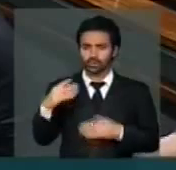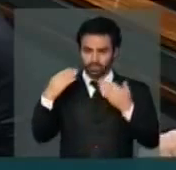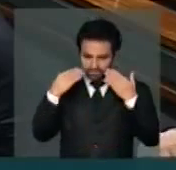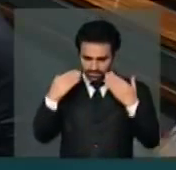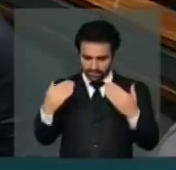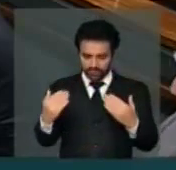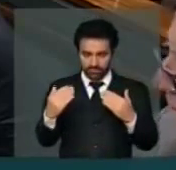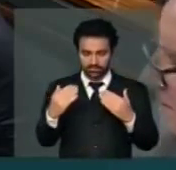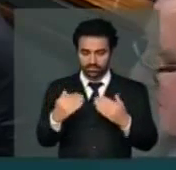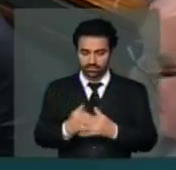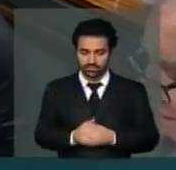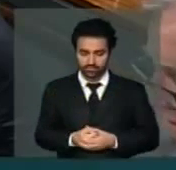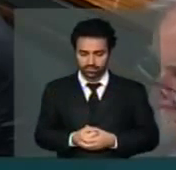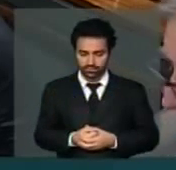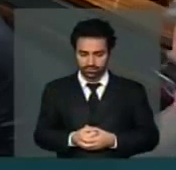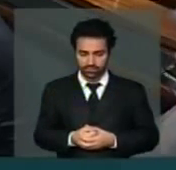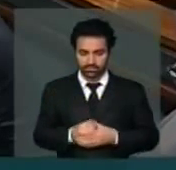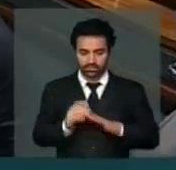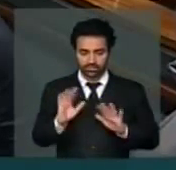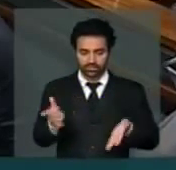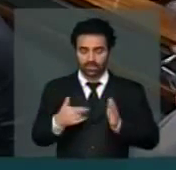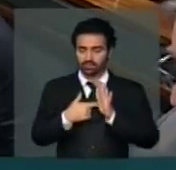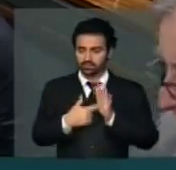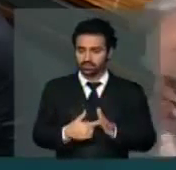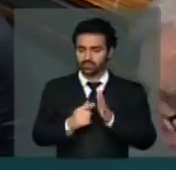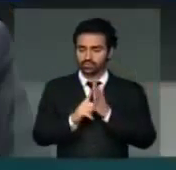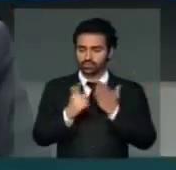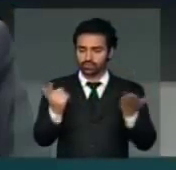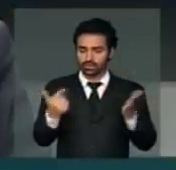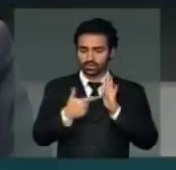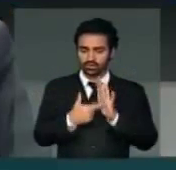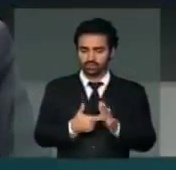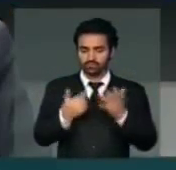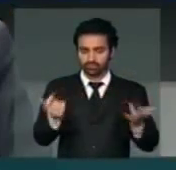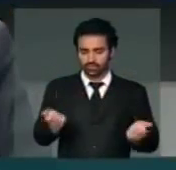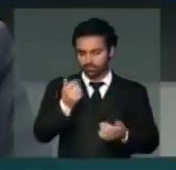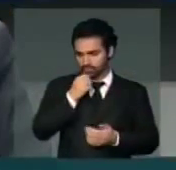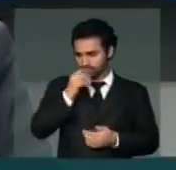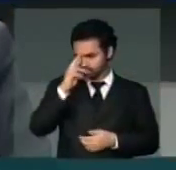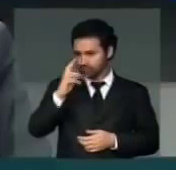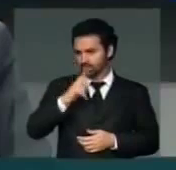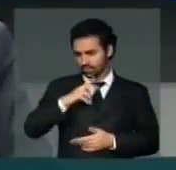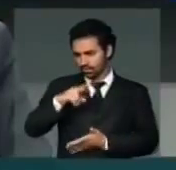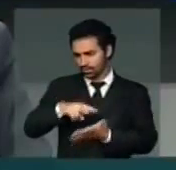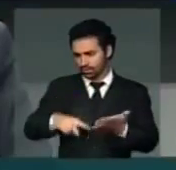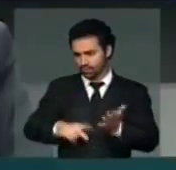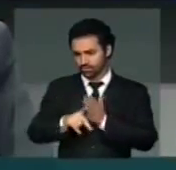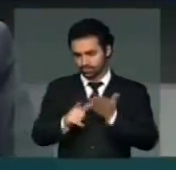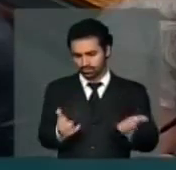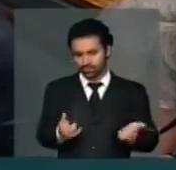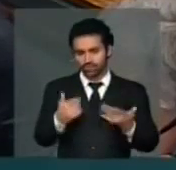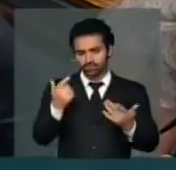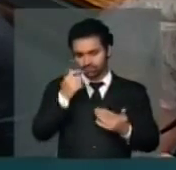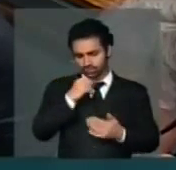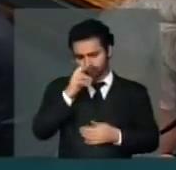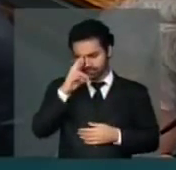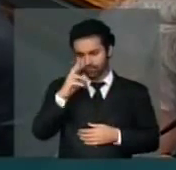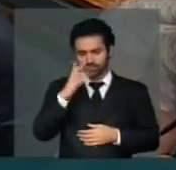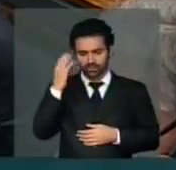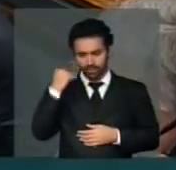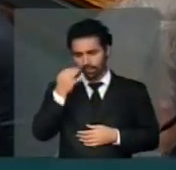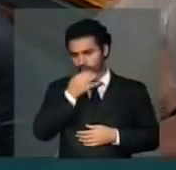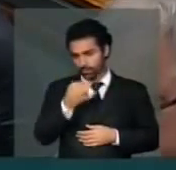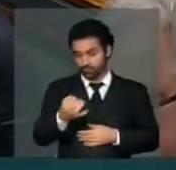aí recorte de jornais, etc. Então o senhor deve ler jornais e o senhor deve ter uma avaliação sobre os jornais,